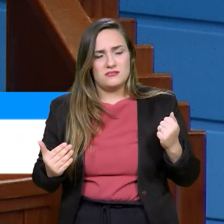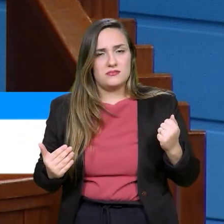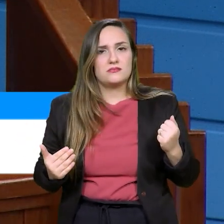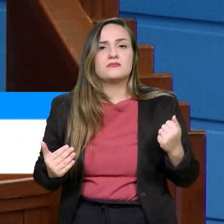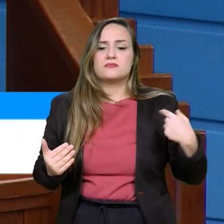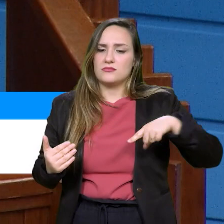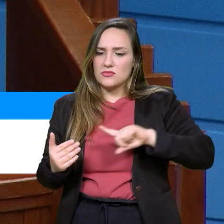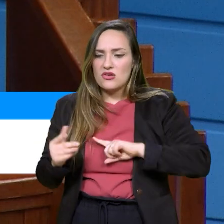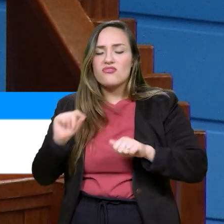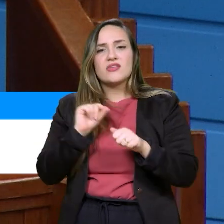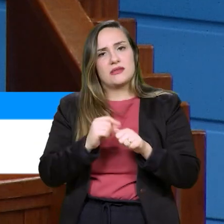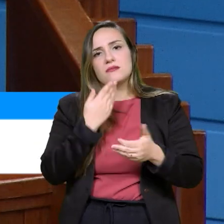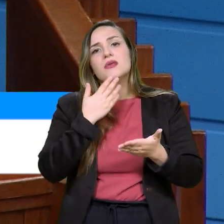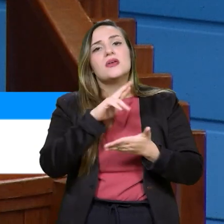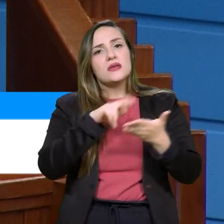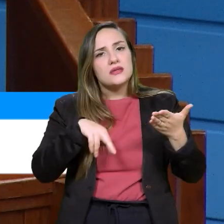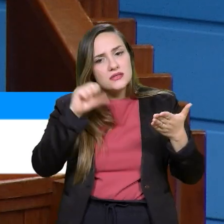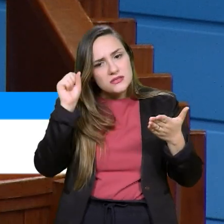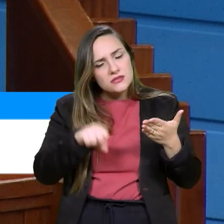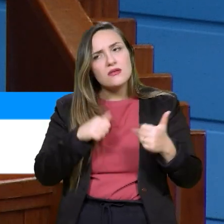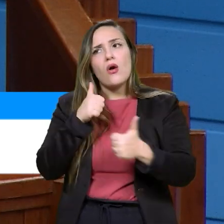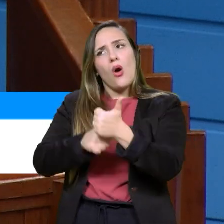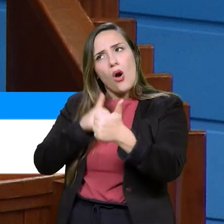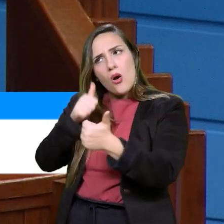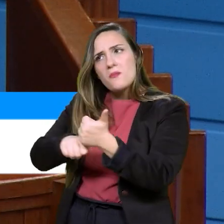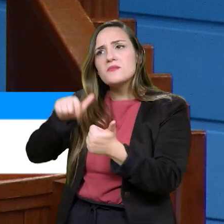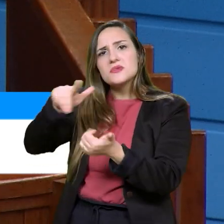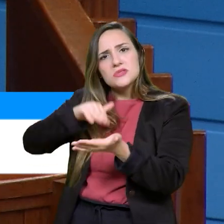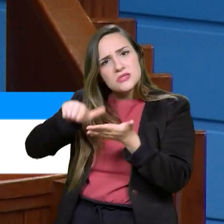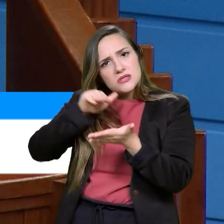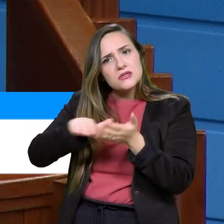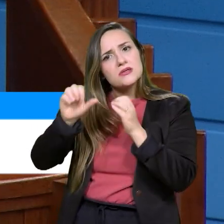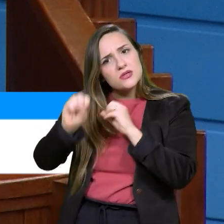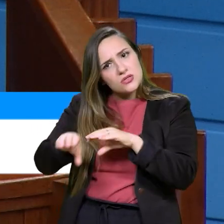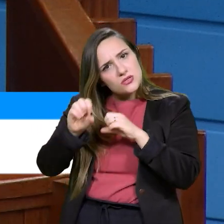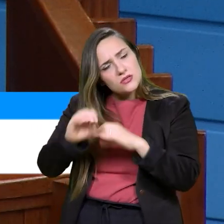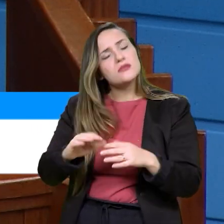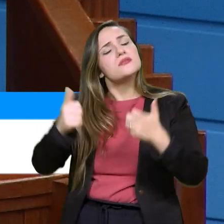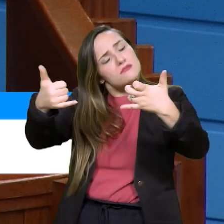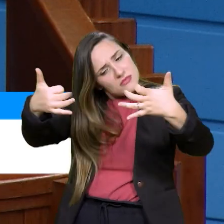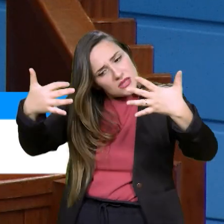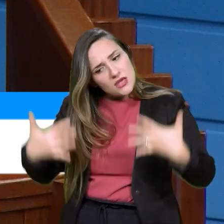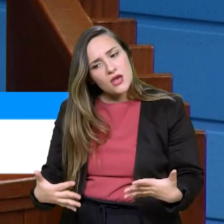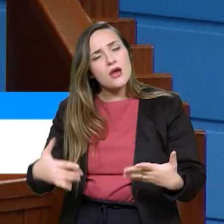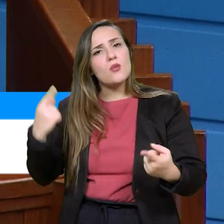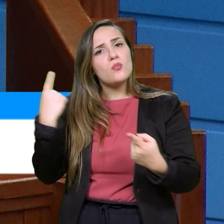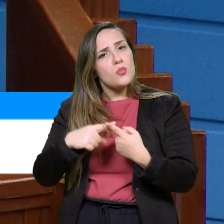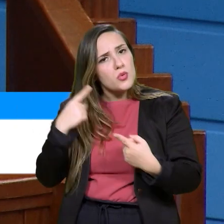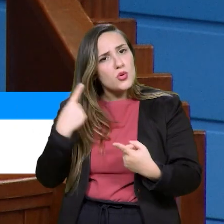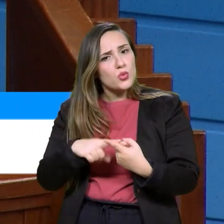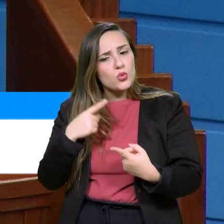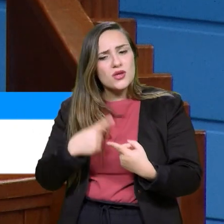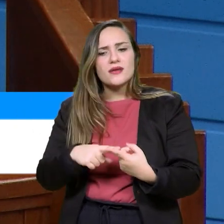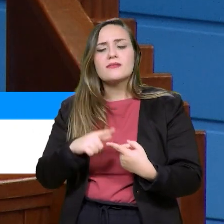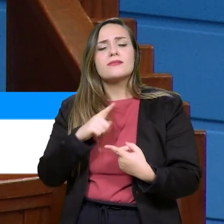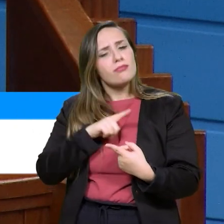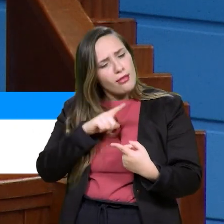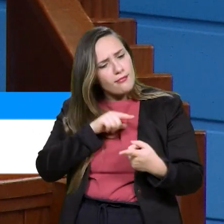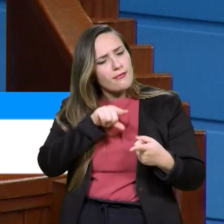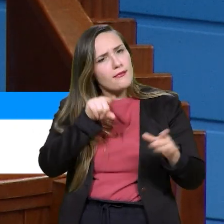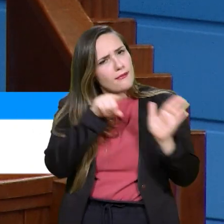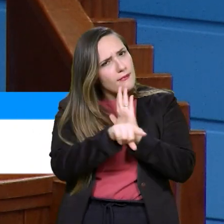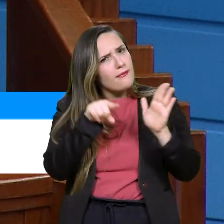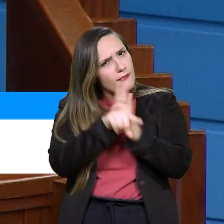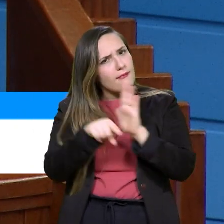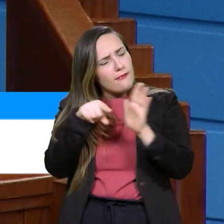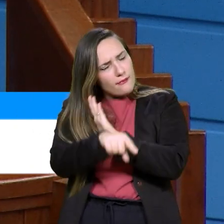aqui, tá? Então nós vamos fazer um requerimento cobrando que o secretário de Educação nos explique por que esse